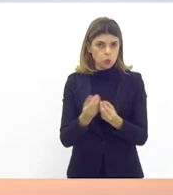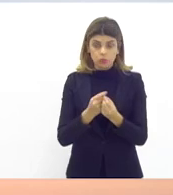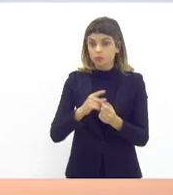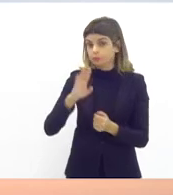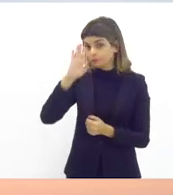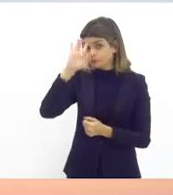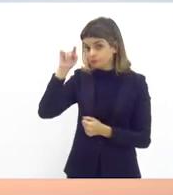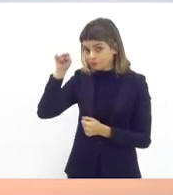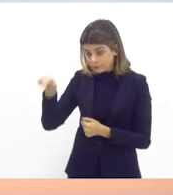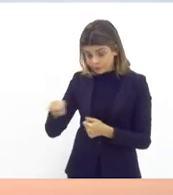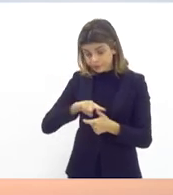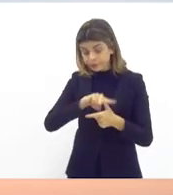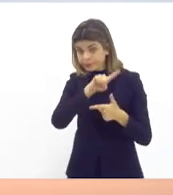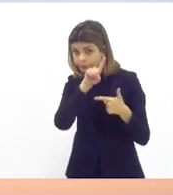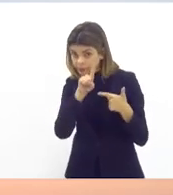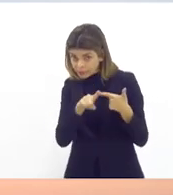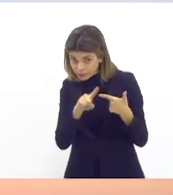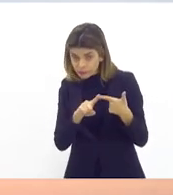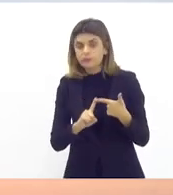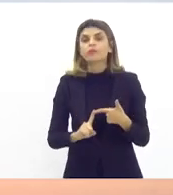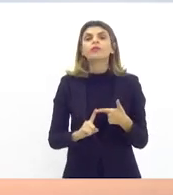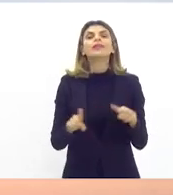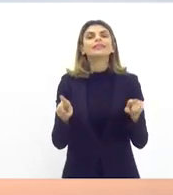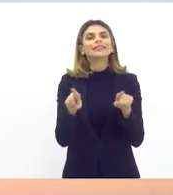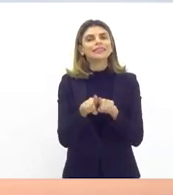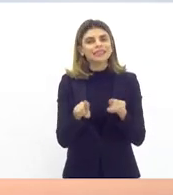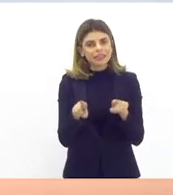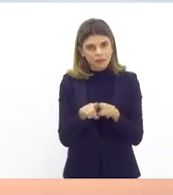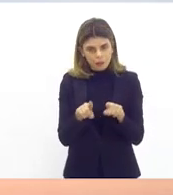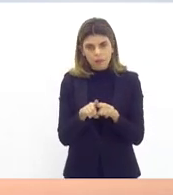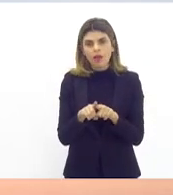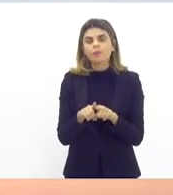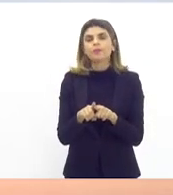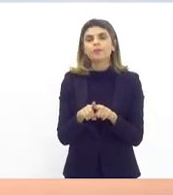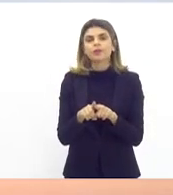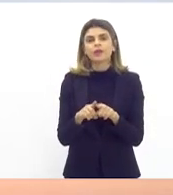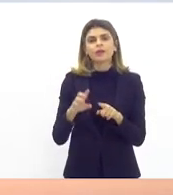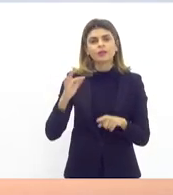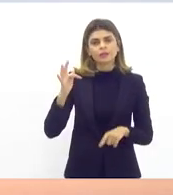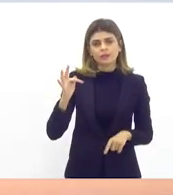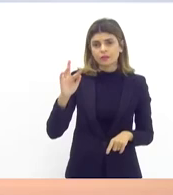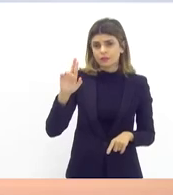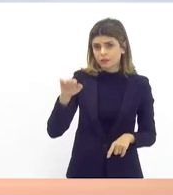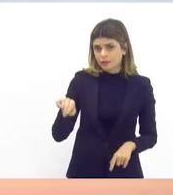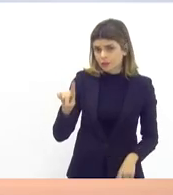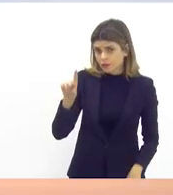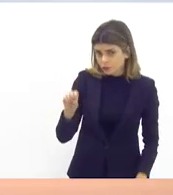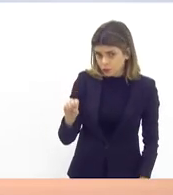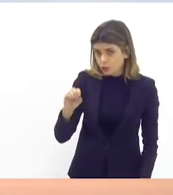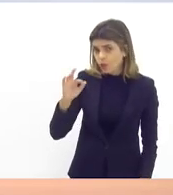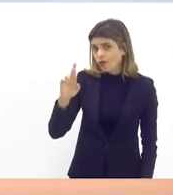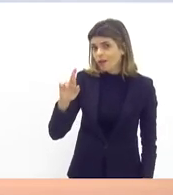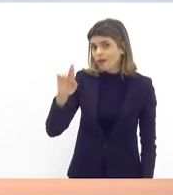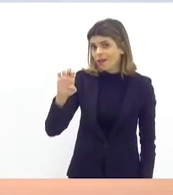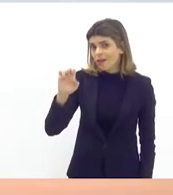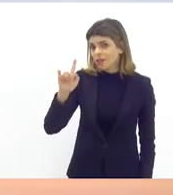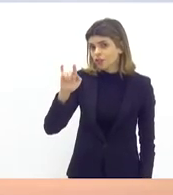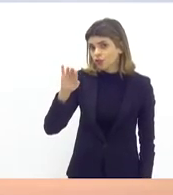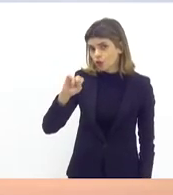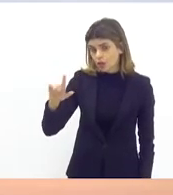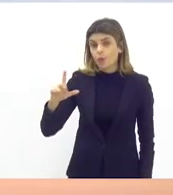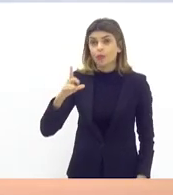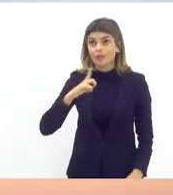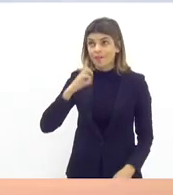ponto. Segundo ponto é a questão do Fundo de Desenvolvimento Regional. Então, tem um aporte, assim como tem um aporte de recursos da